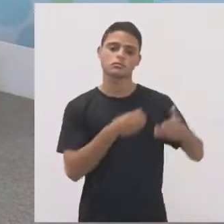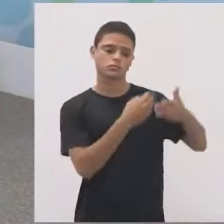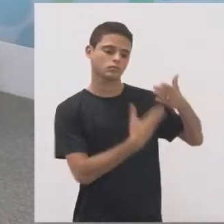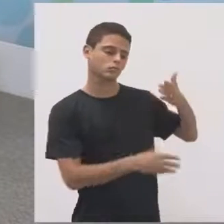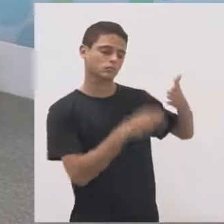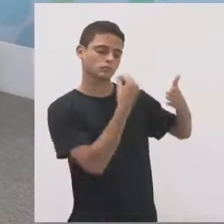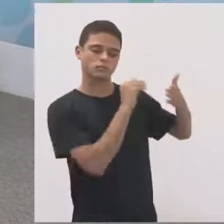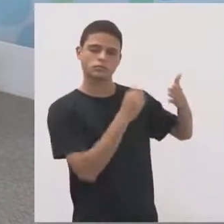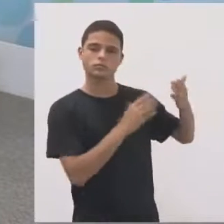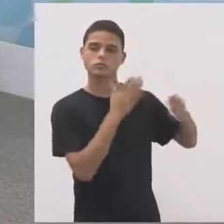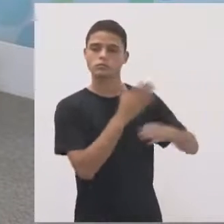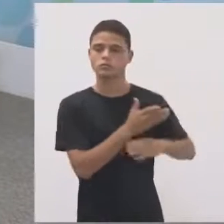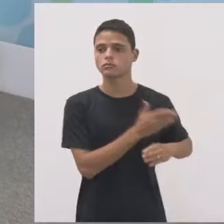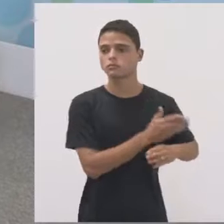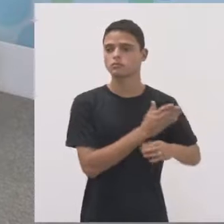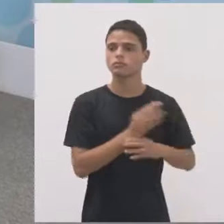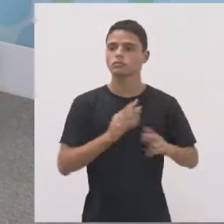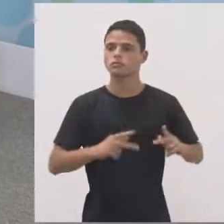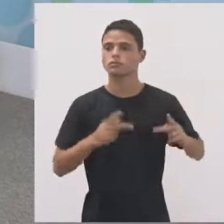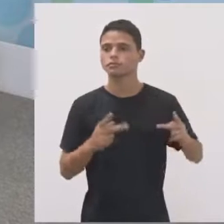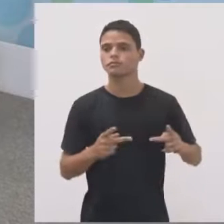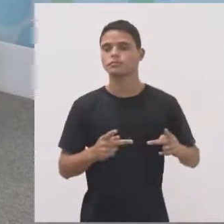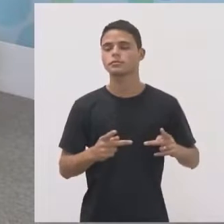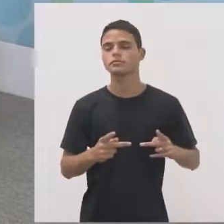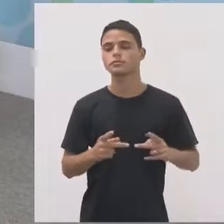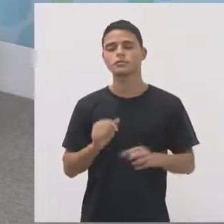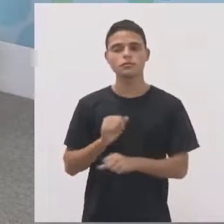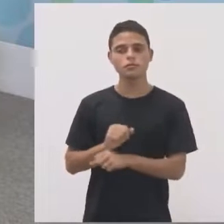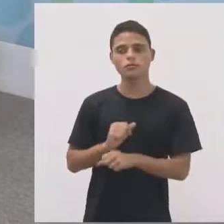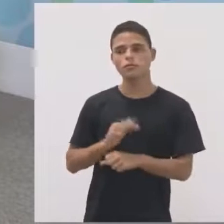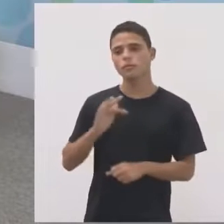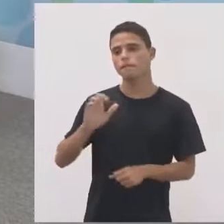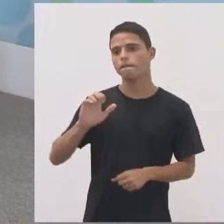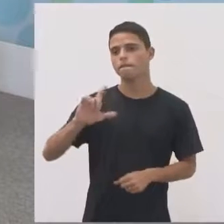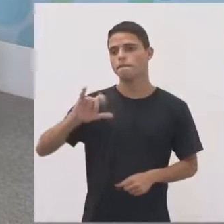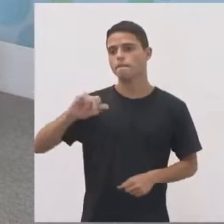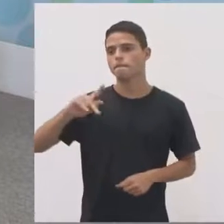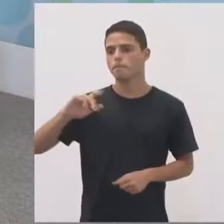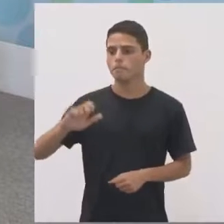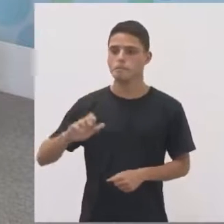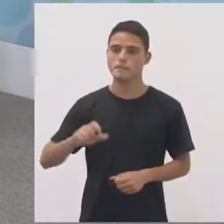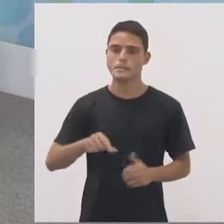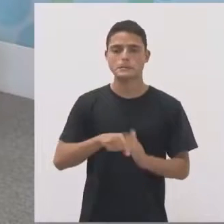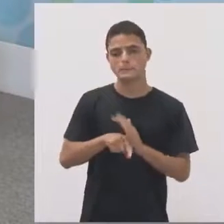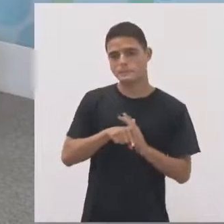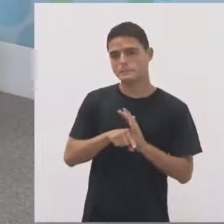para o pessoal acessar enquanto o Felipe vai procurando aqui a rede, a pesquisa, por favor.